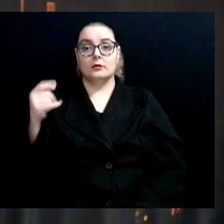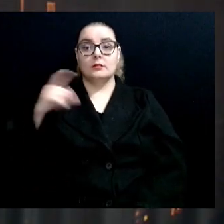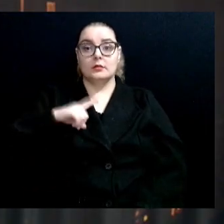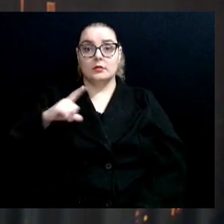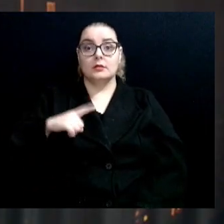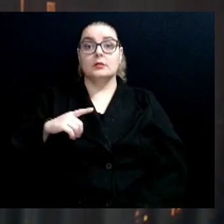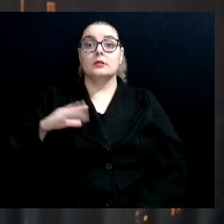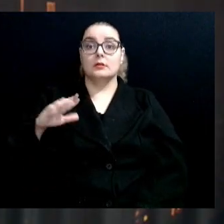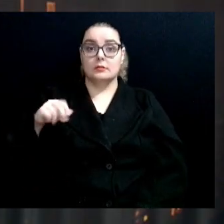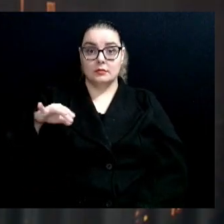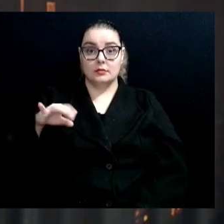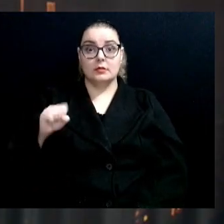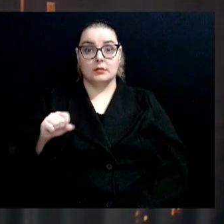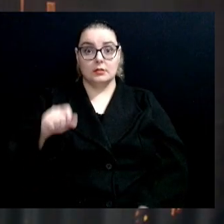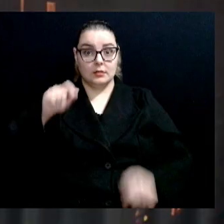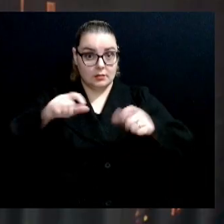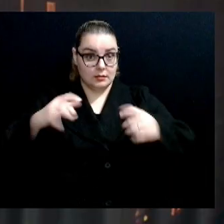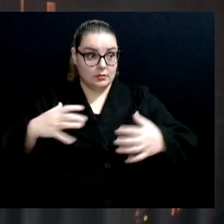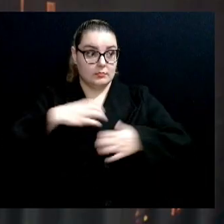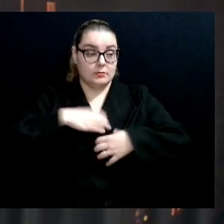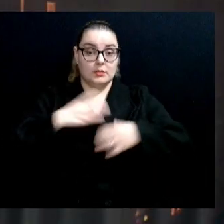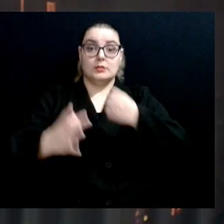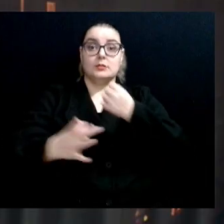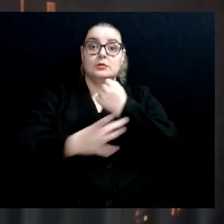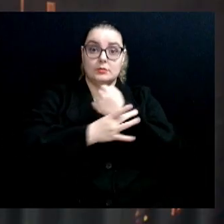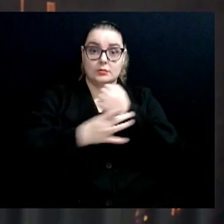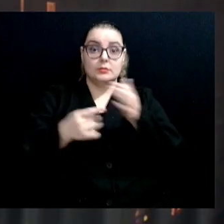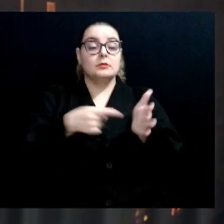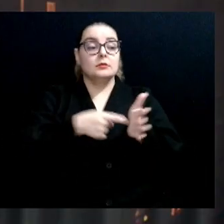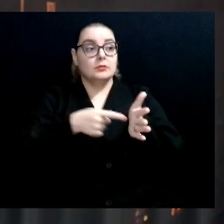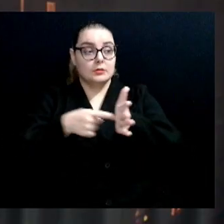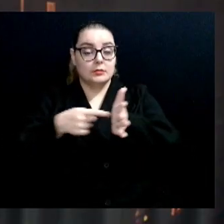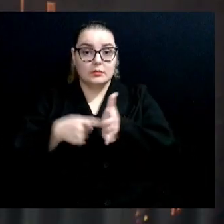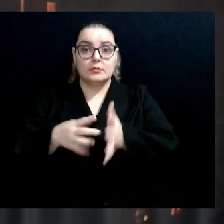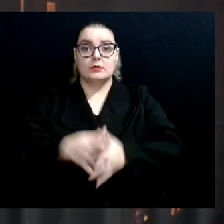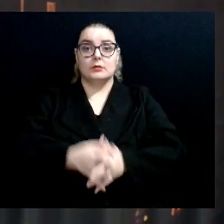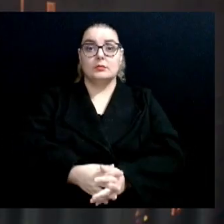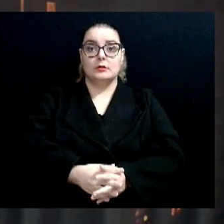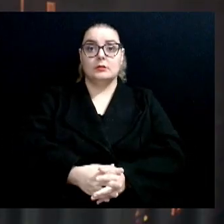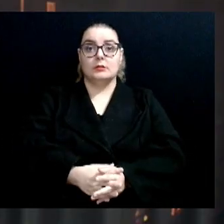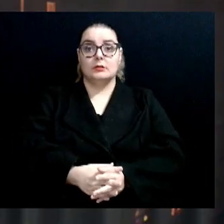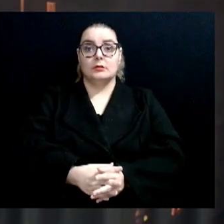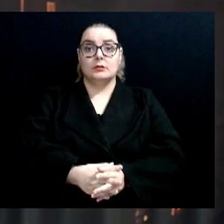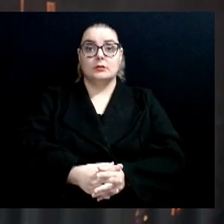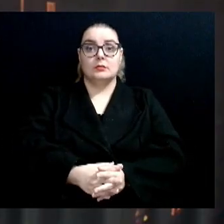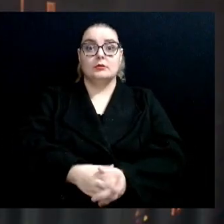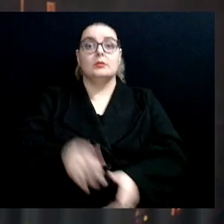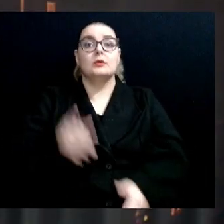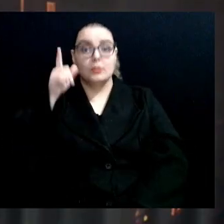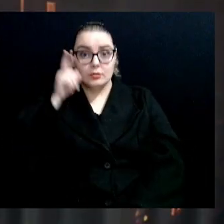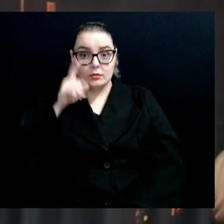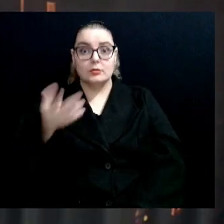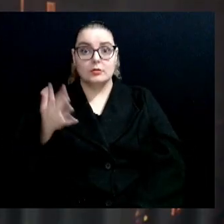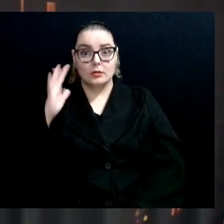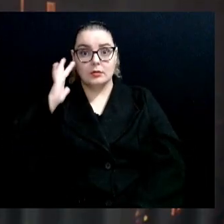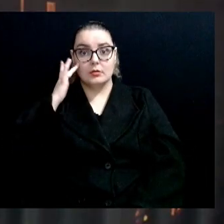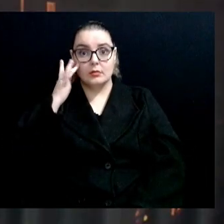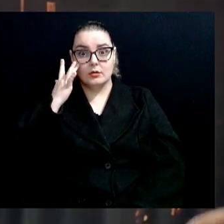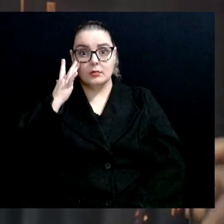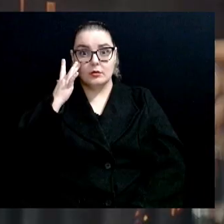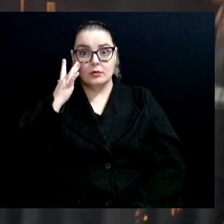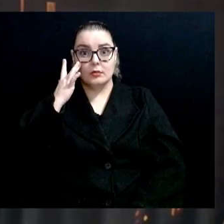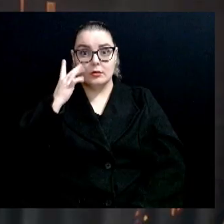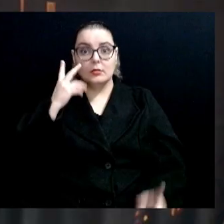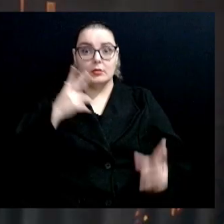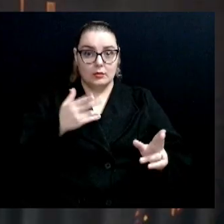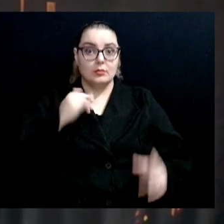pessoas se sintam seguras de denunciar, né? E consigam, acho que, como você estava comentando no